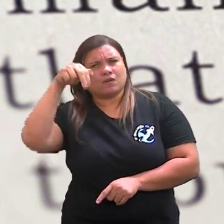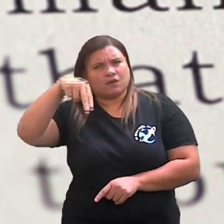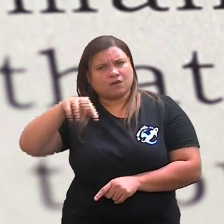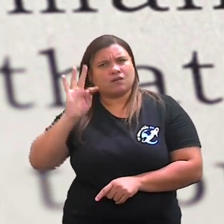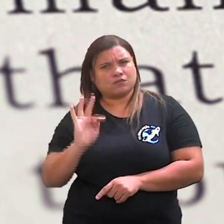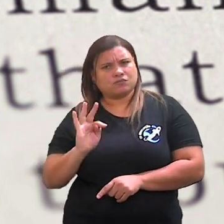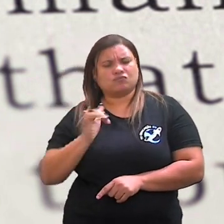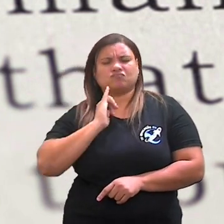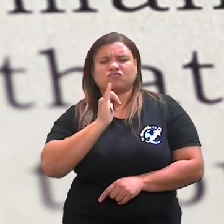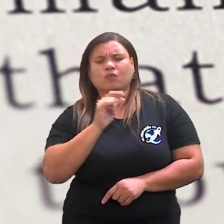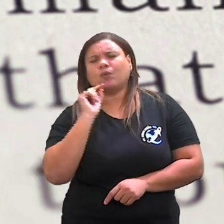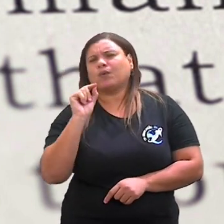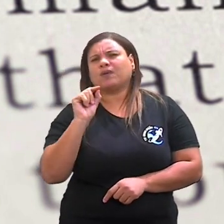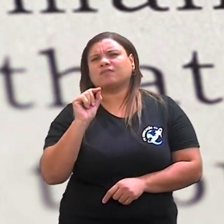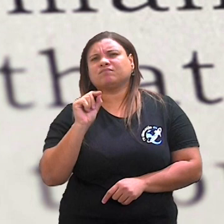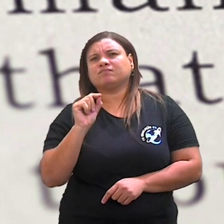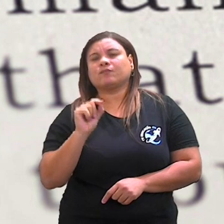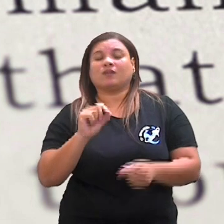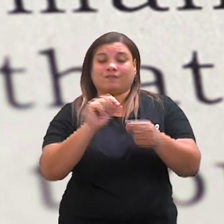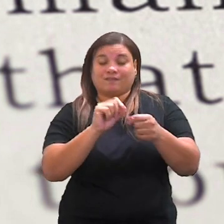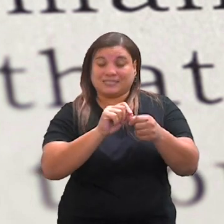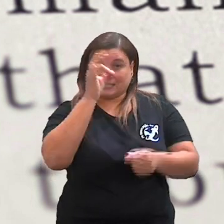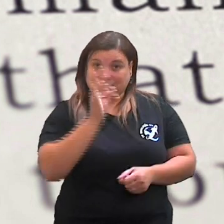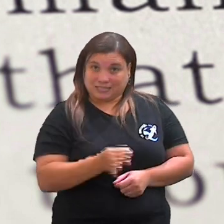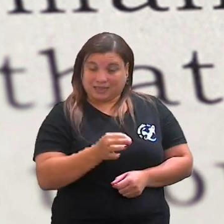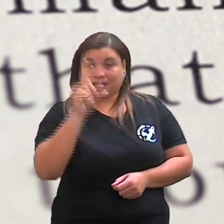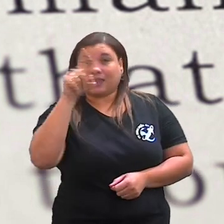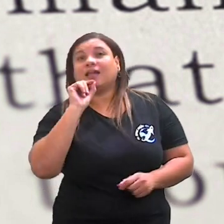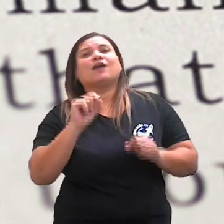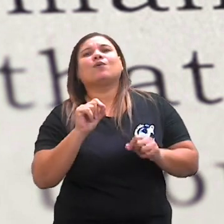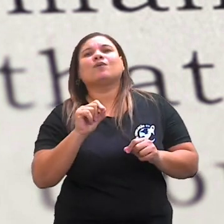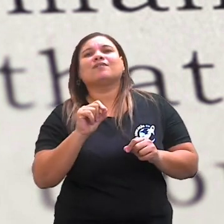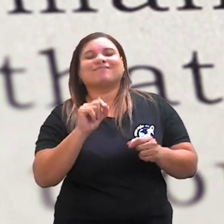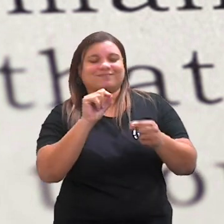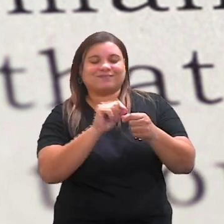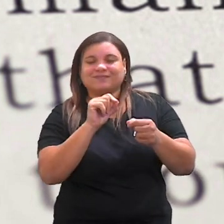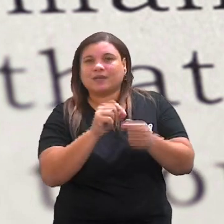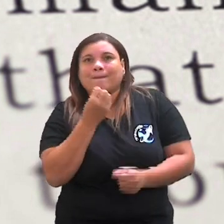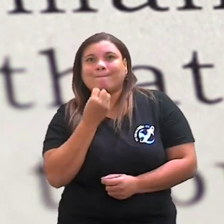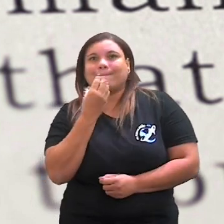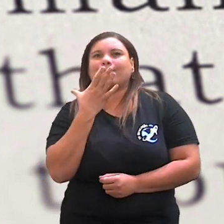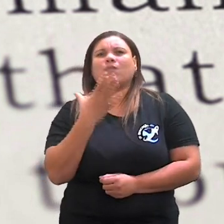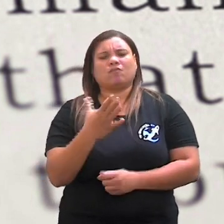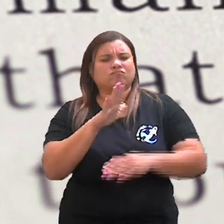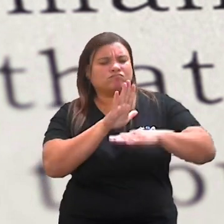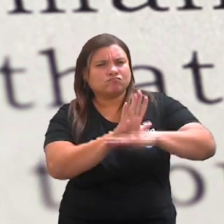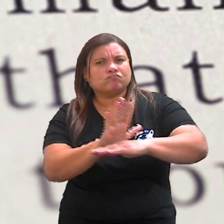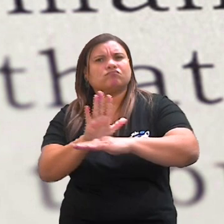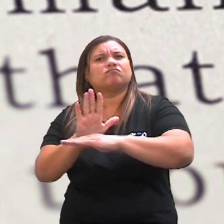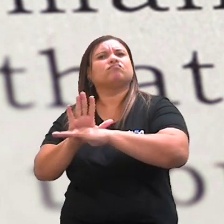com praticar o bem. Entretanto, o bem é uma ação realizada livremente e